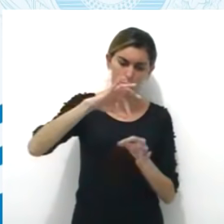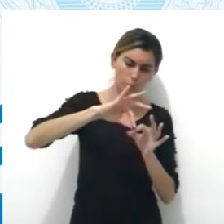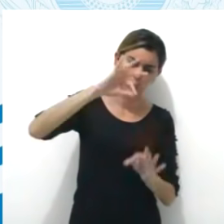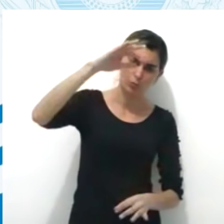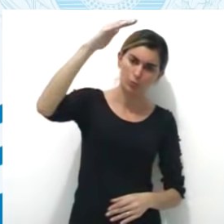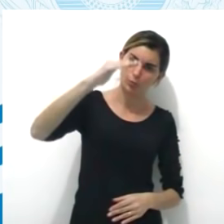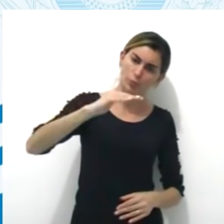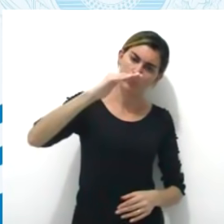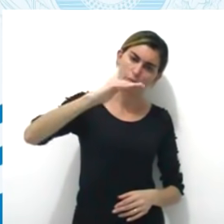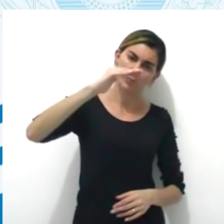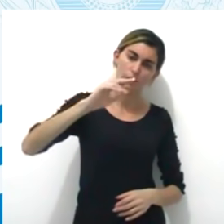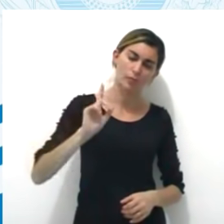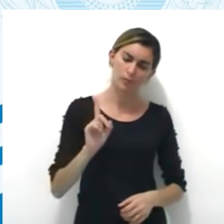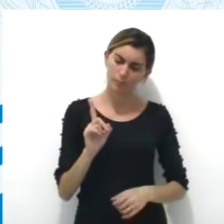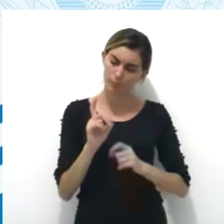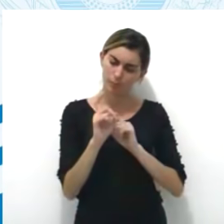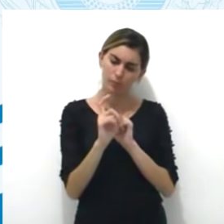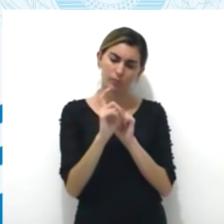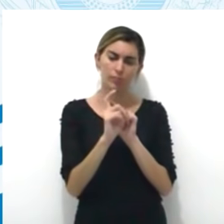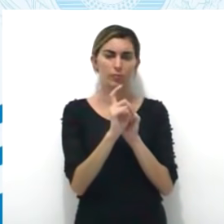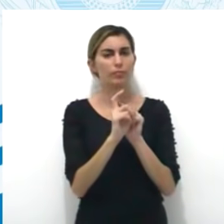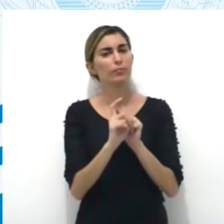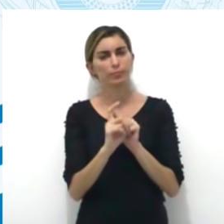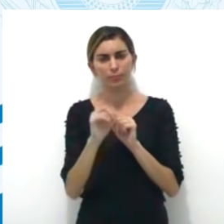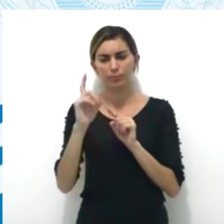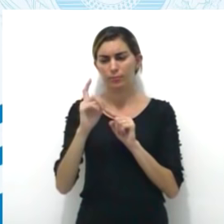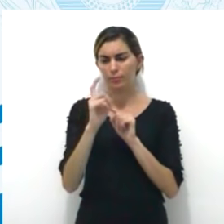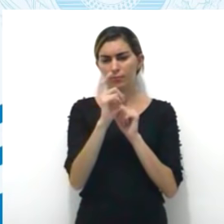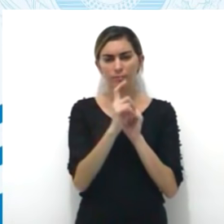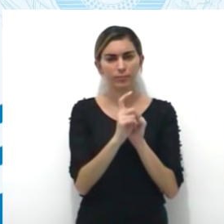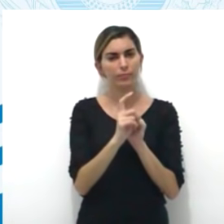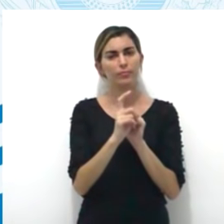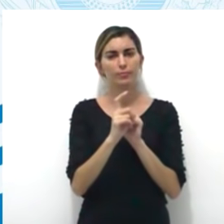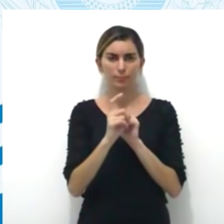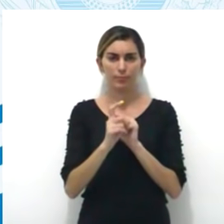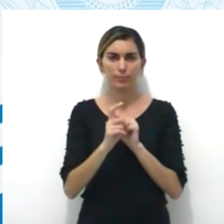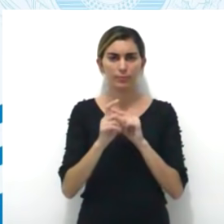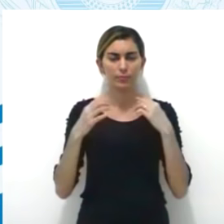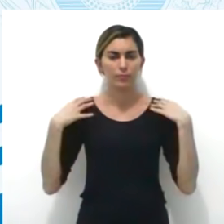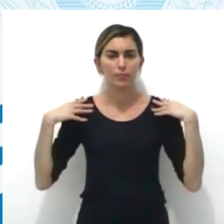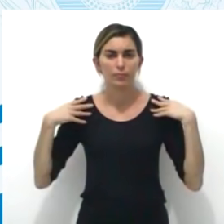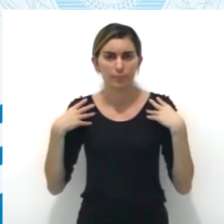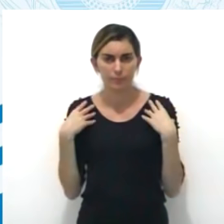metro. É isso. Andavam como, pessoal? Andavam se